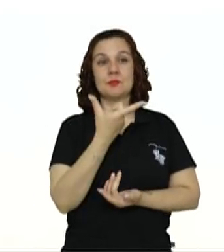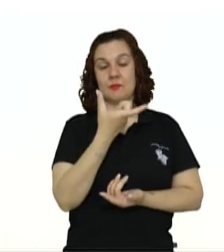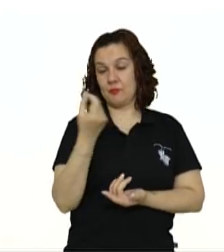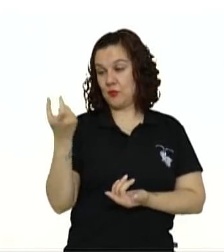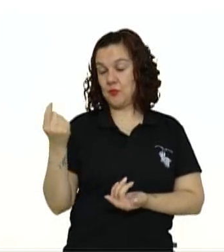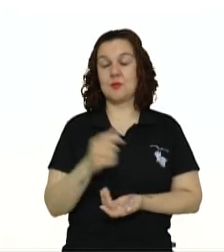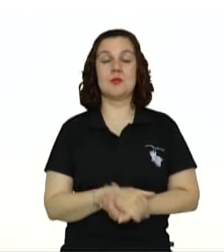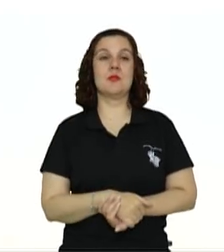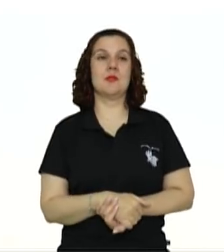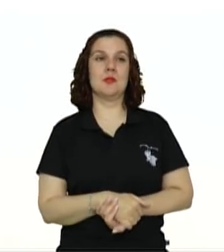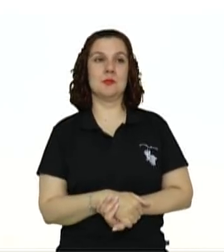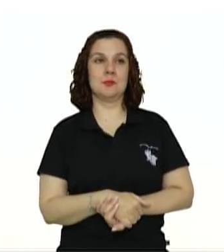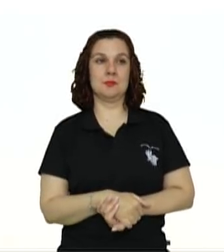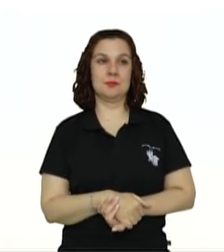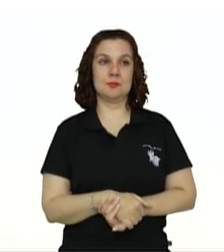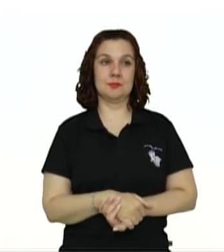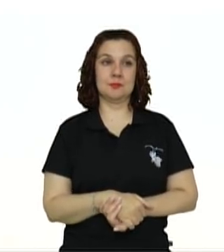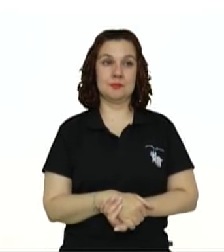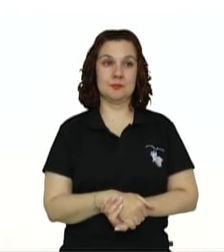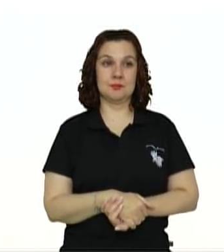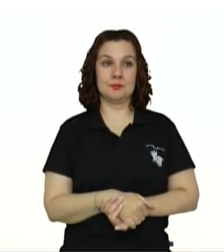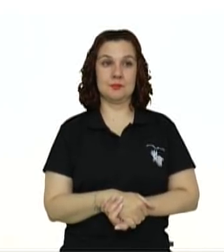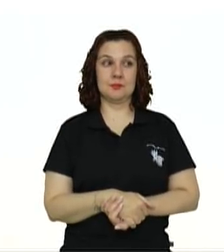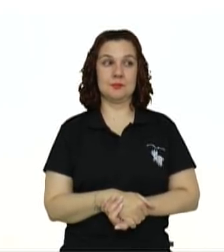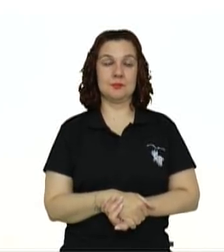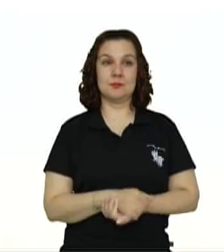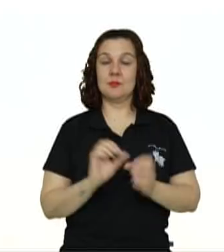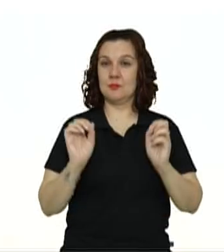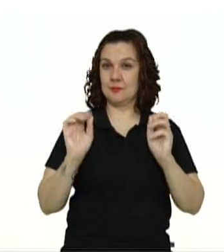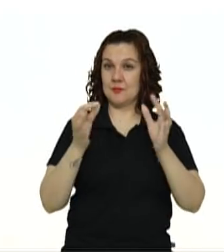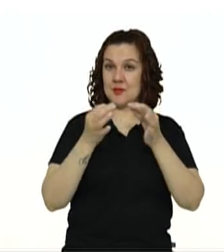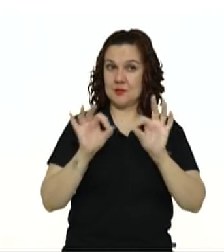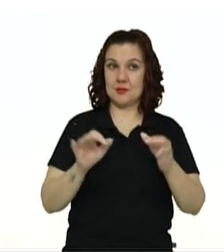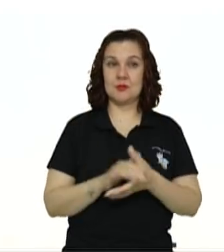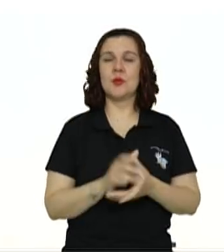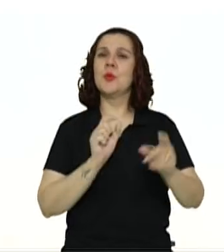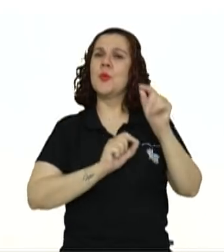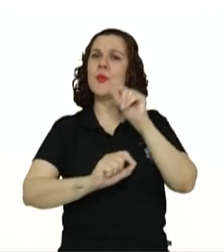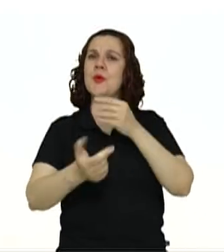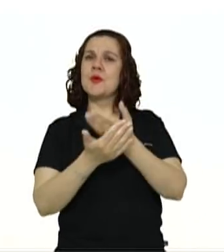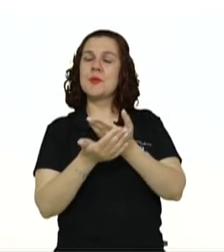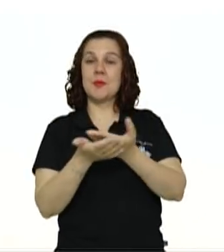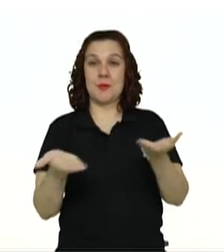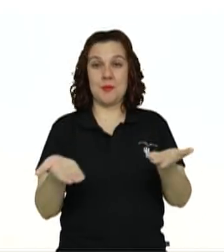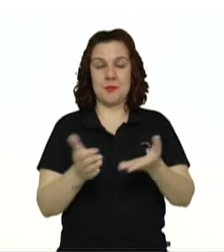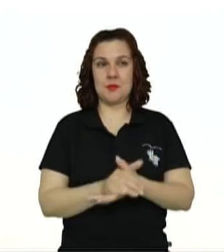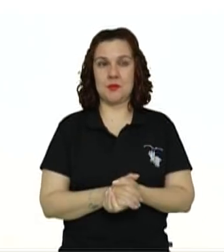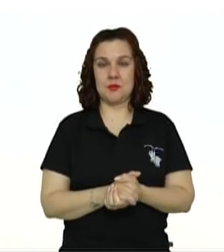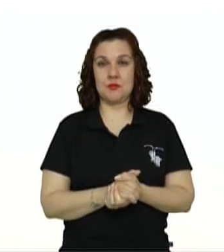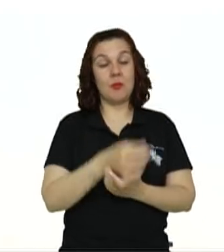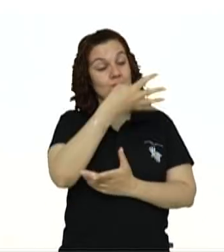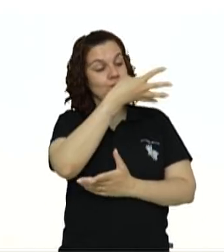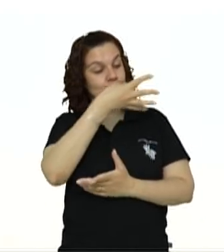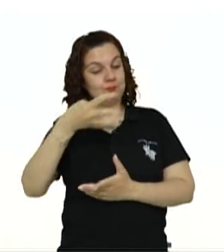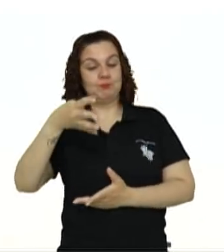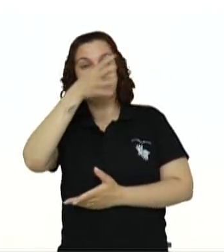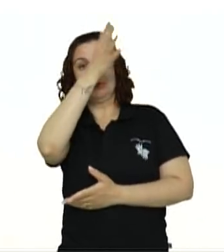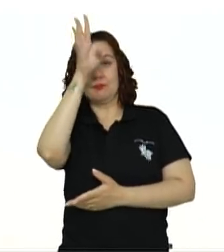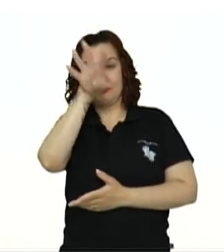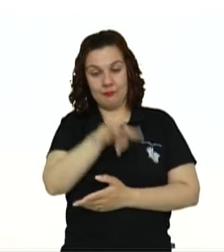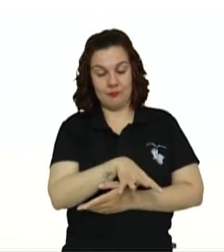mais 40, 200 metros. Certinho, gente? Então, o que nós vimos na aula de hoje? Feixe de retas